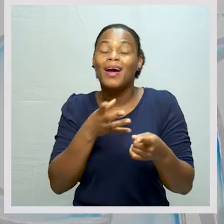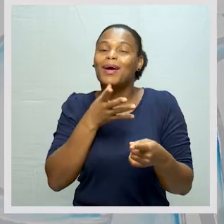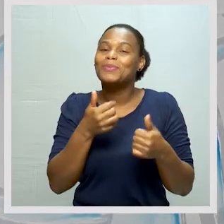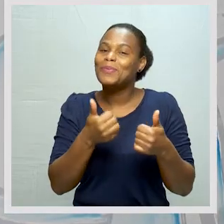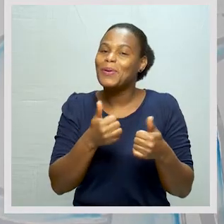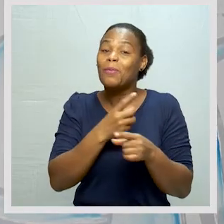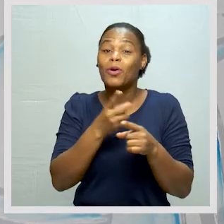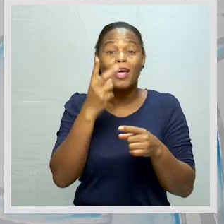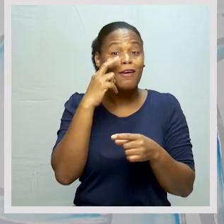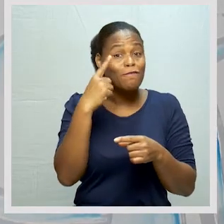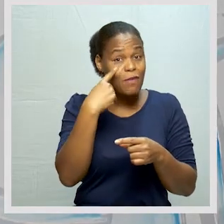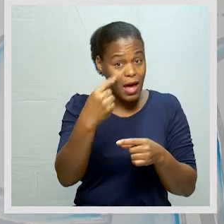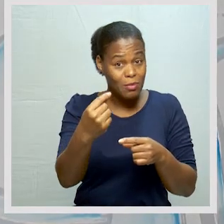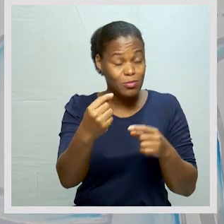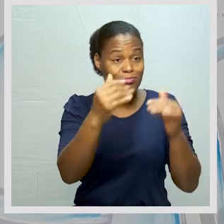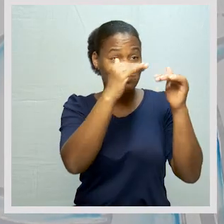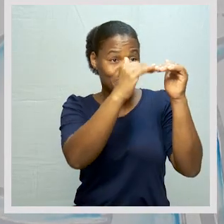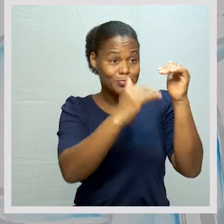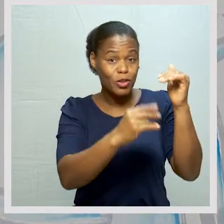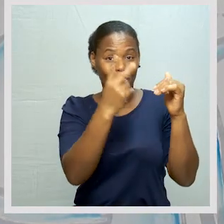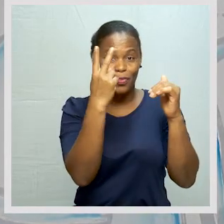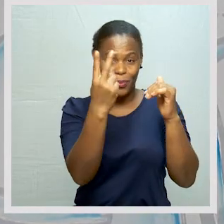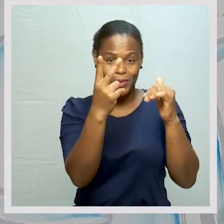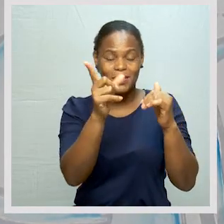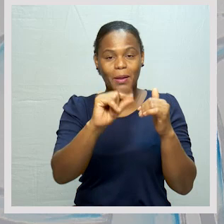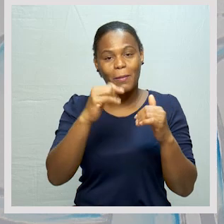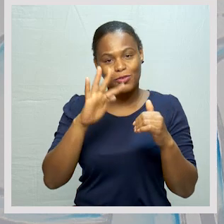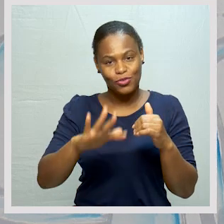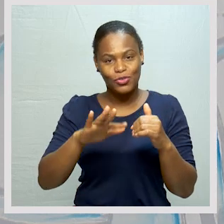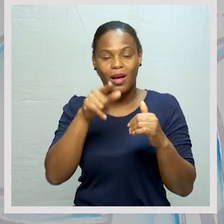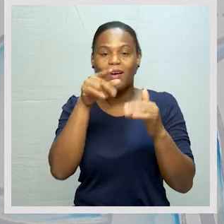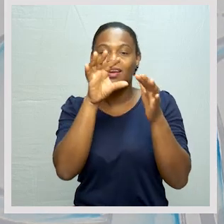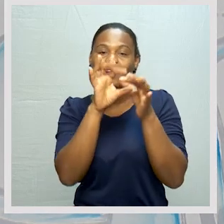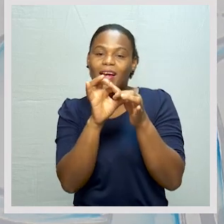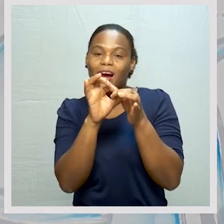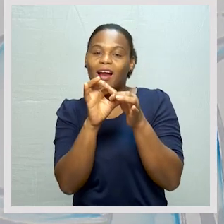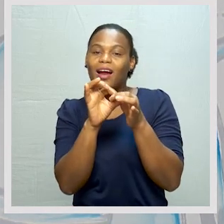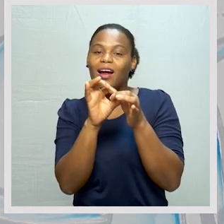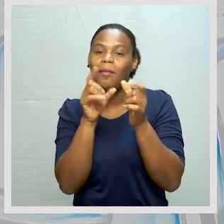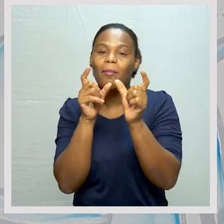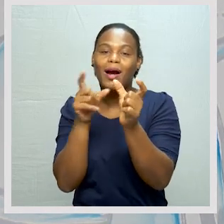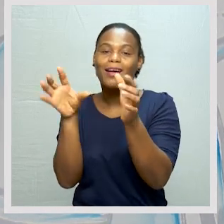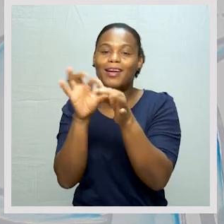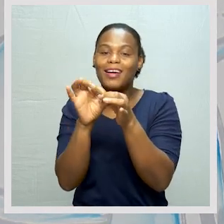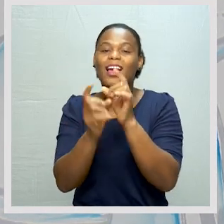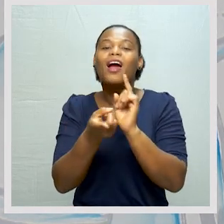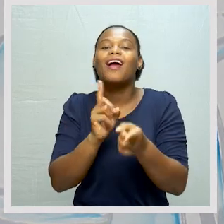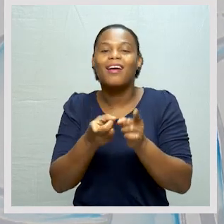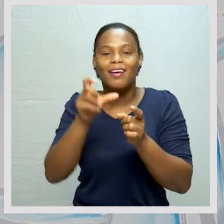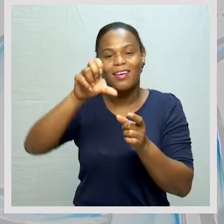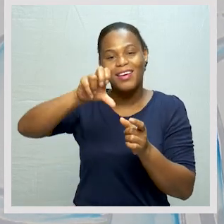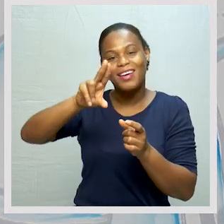Porque, muito bem, tem dois verbos conjugados e está, isso mesmo, está ligada por um conector, que é